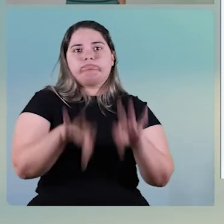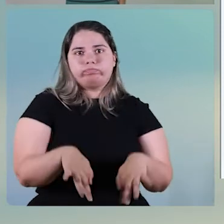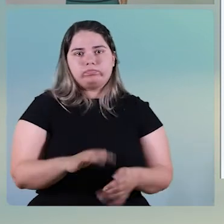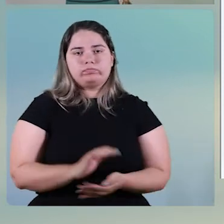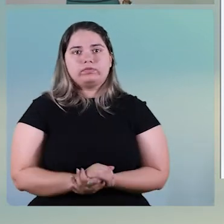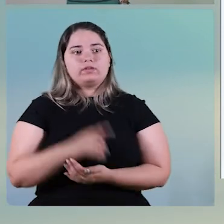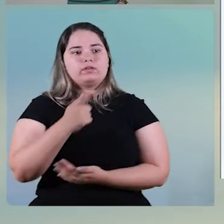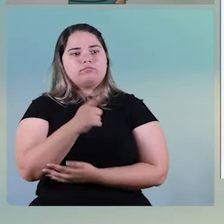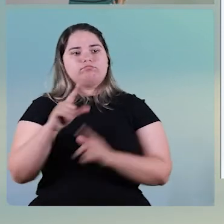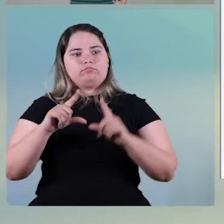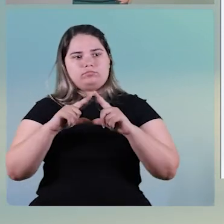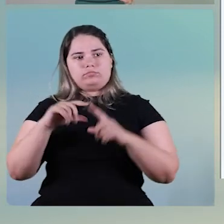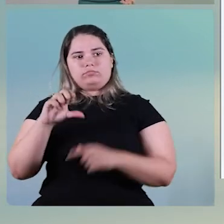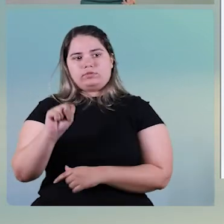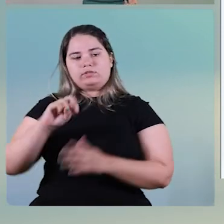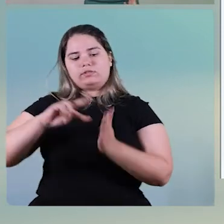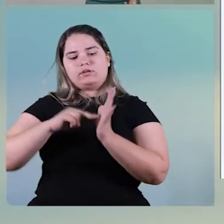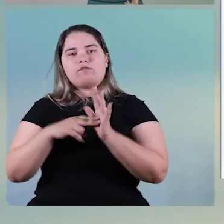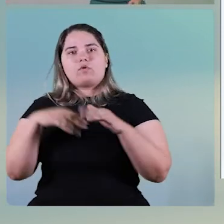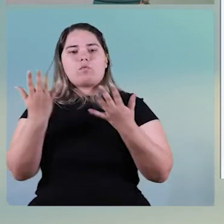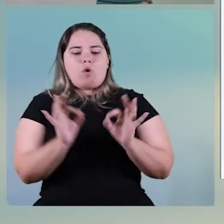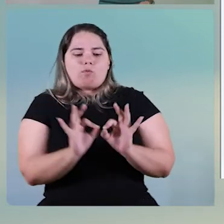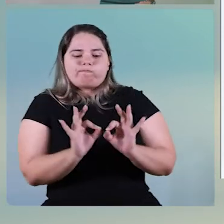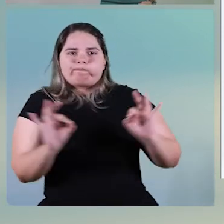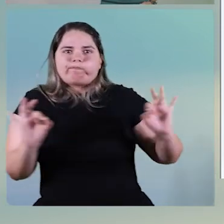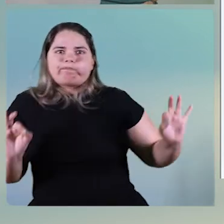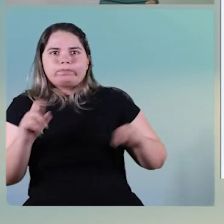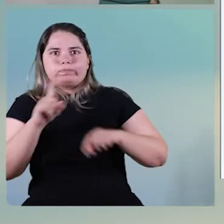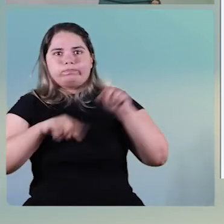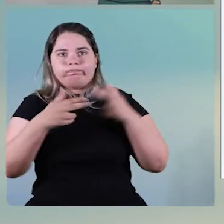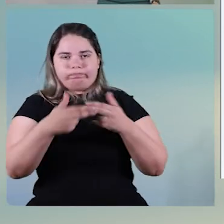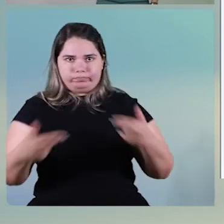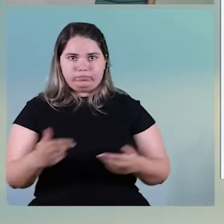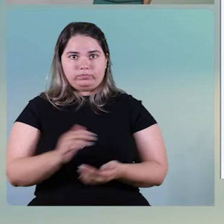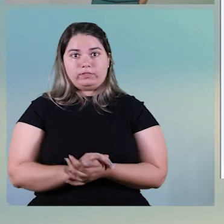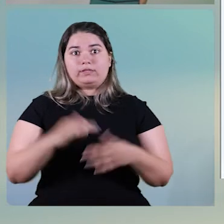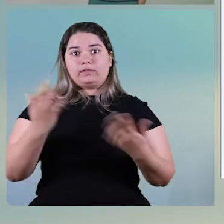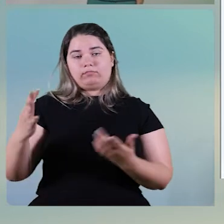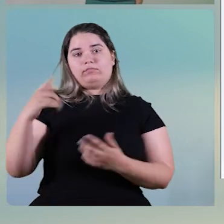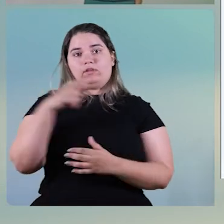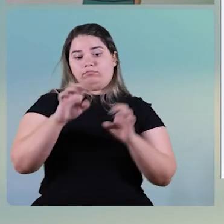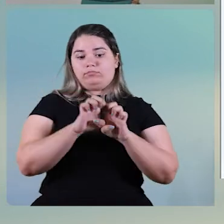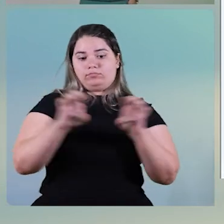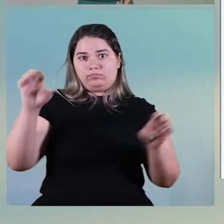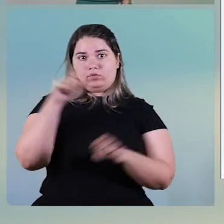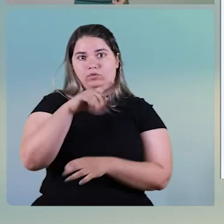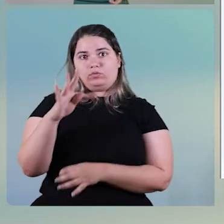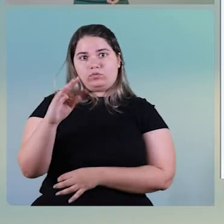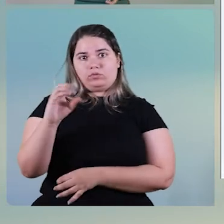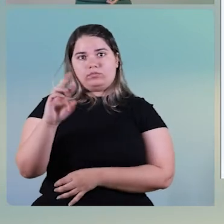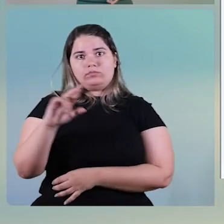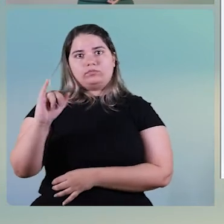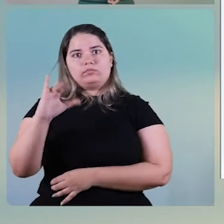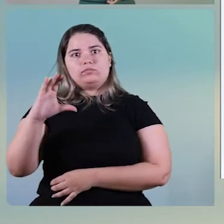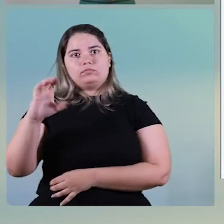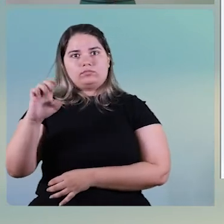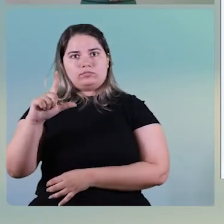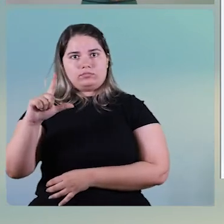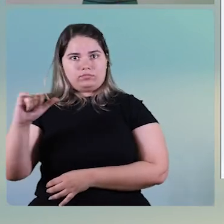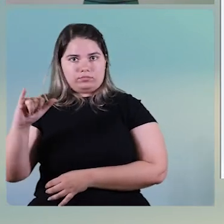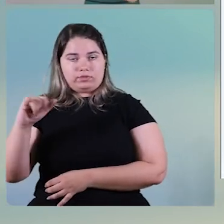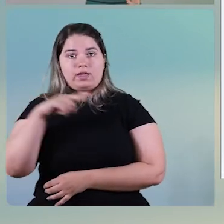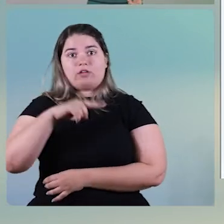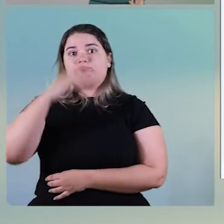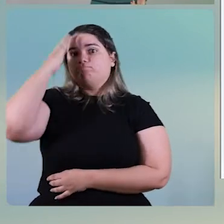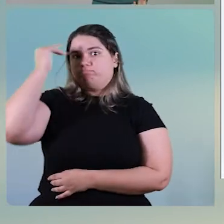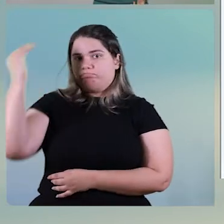do deslocamento do objeto. Então essa equação de Torricelli ela é muito importante, porque em muitas ocasiões você